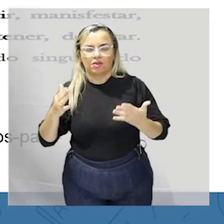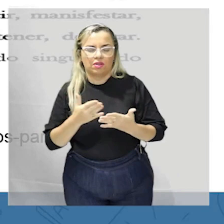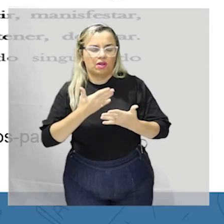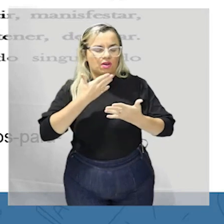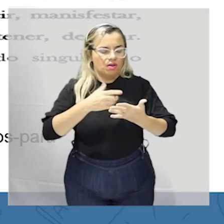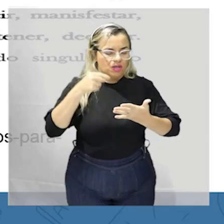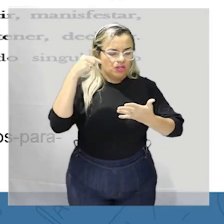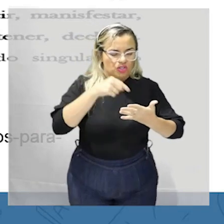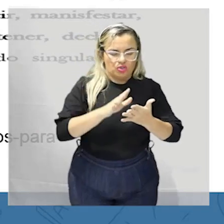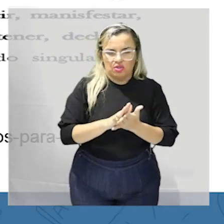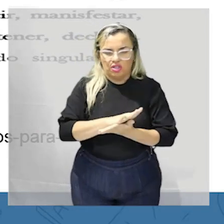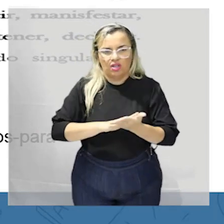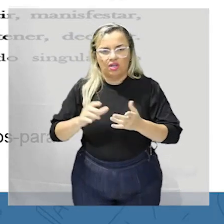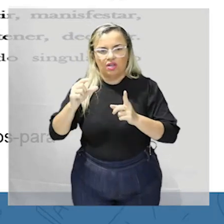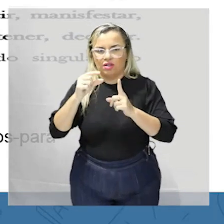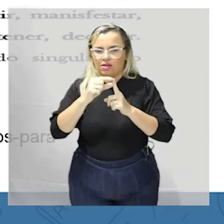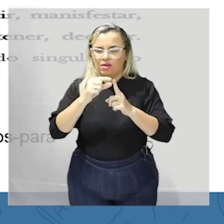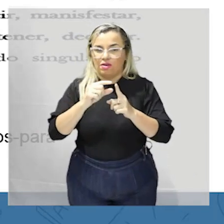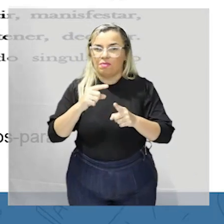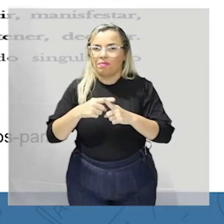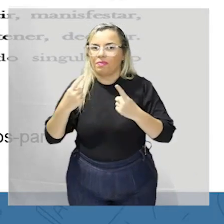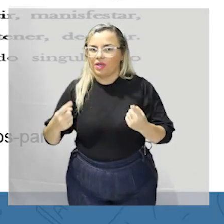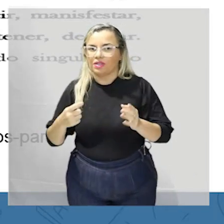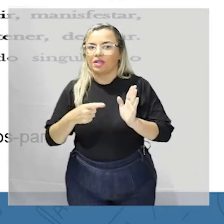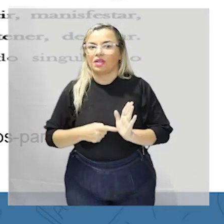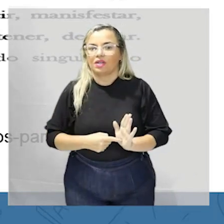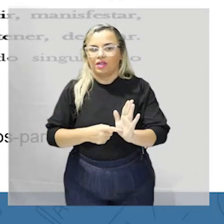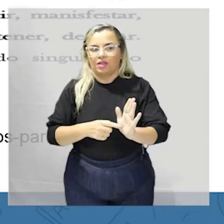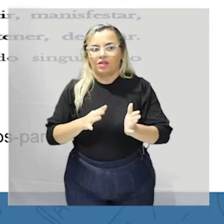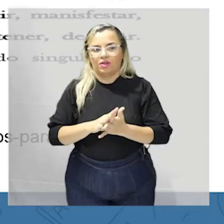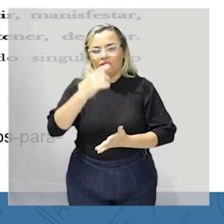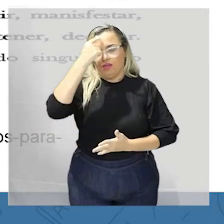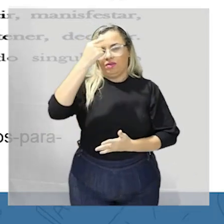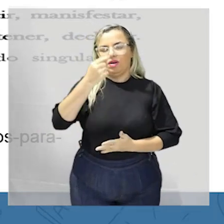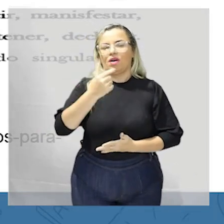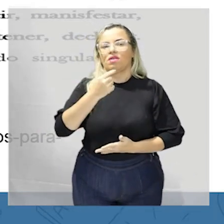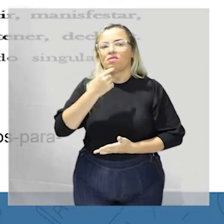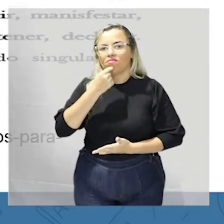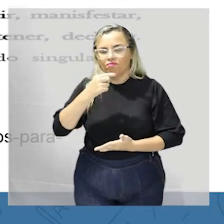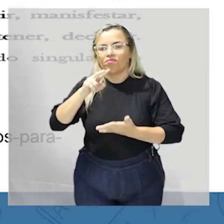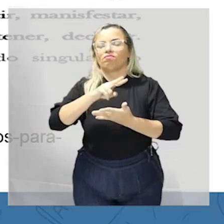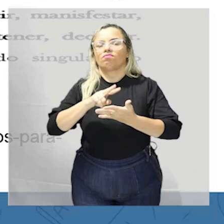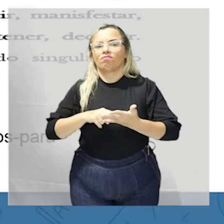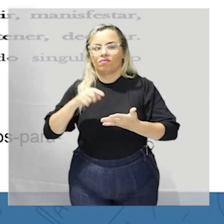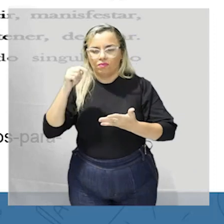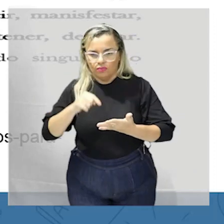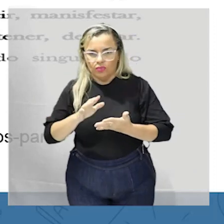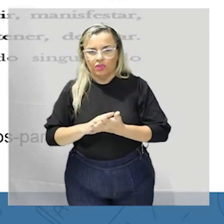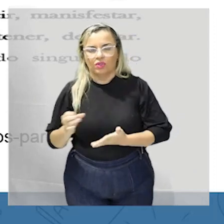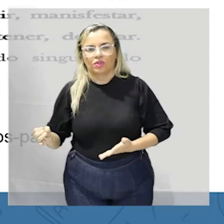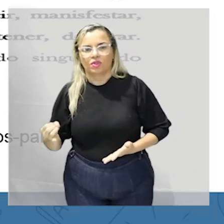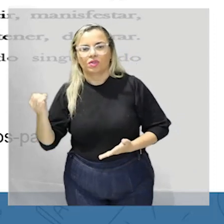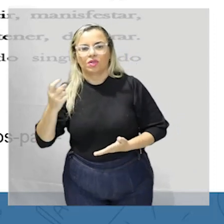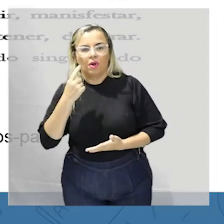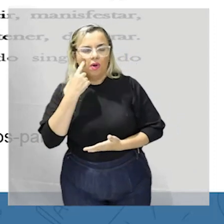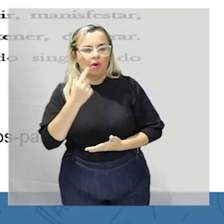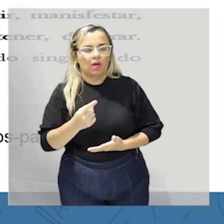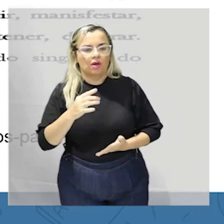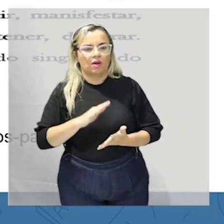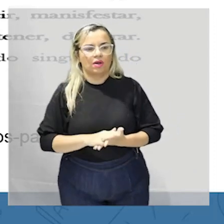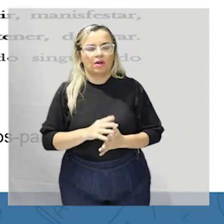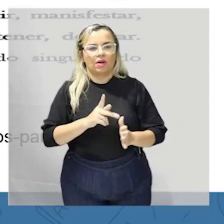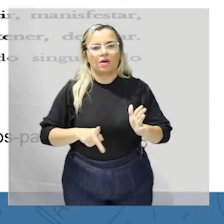palavra, mas ela está ali, de destaque. A imagem, a leitura da imagem que você está vendo é muito importante, a